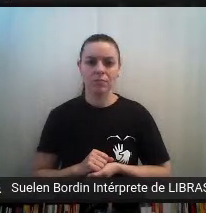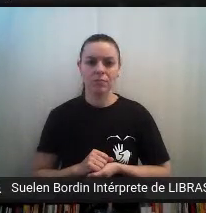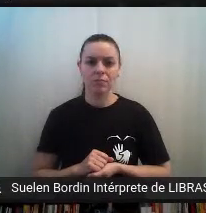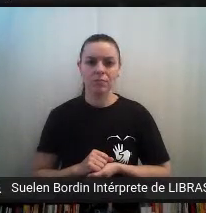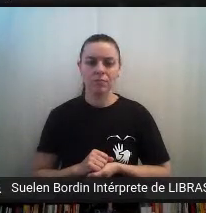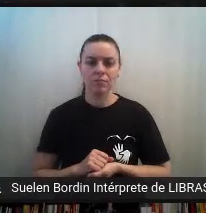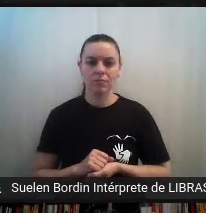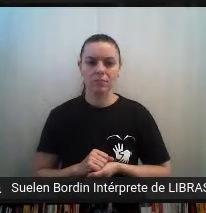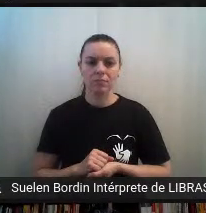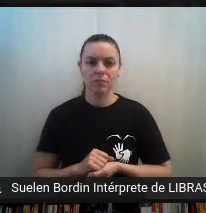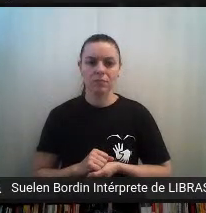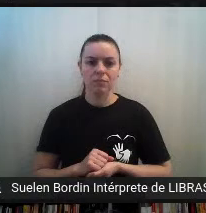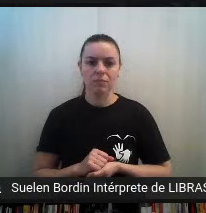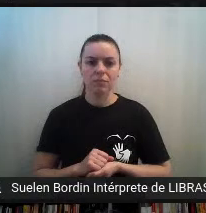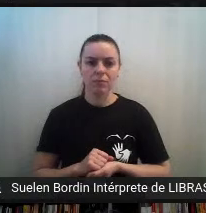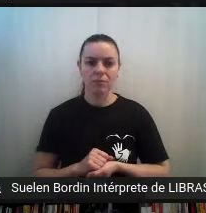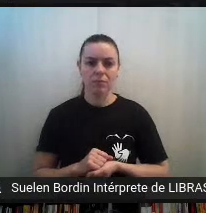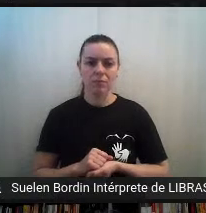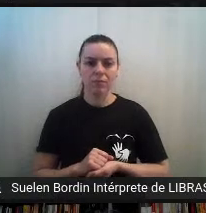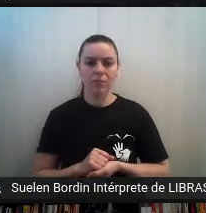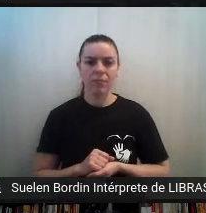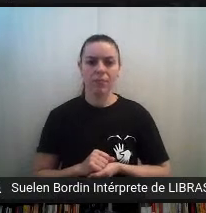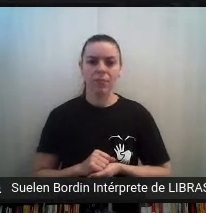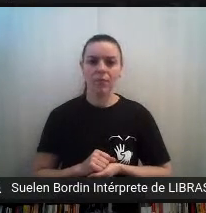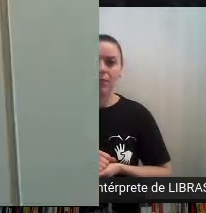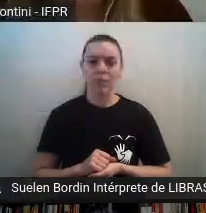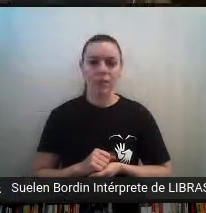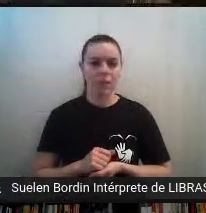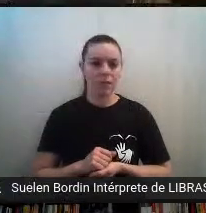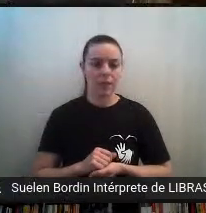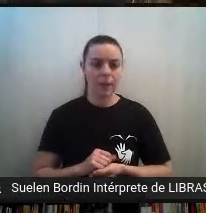Pessoal, tá um pouquinho de ouvir a Leilane, né?